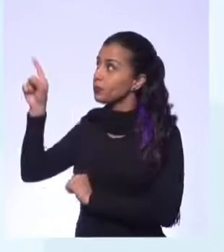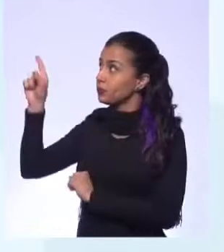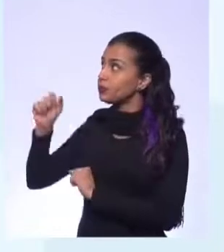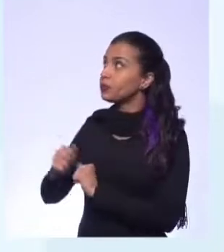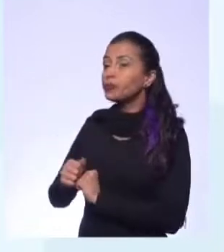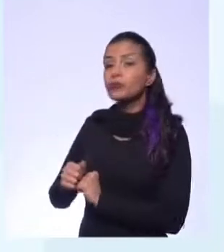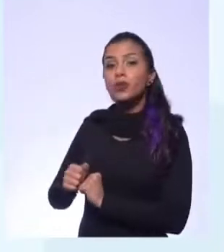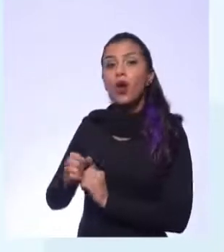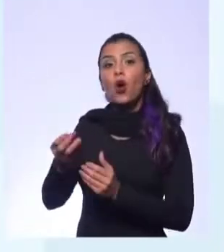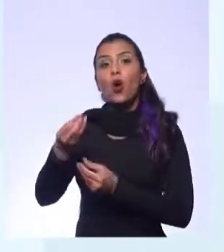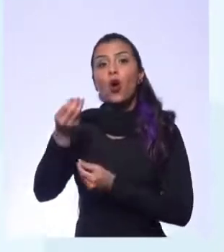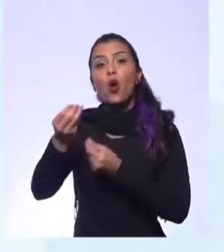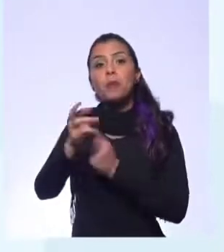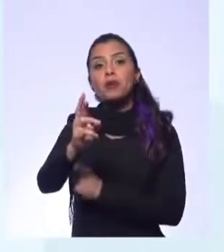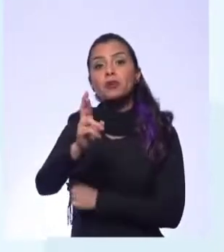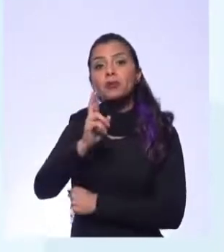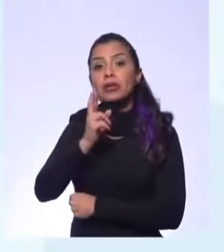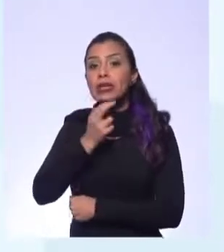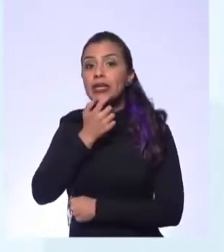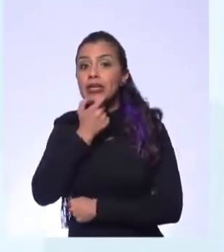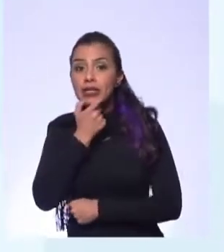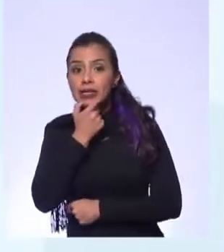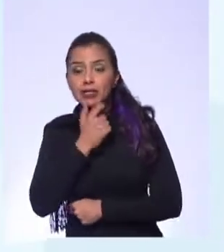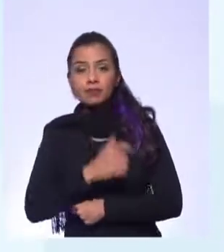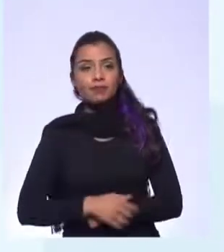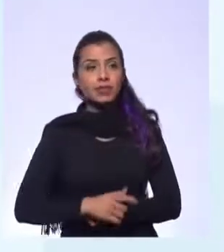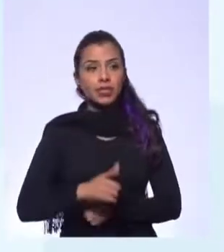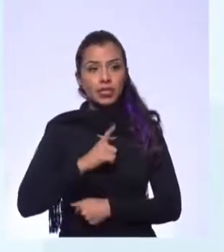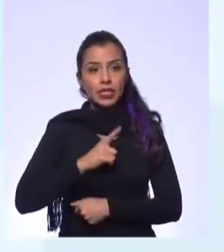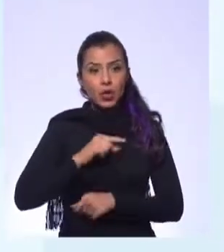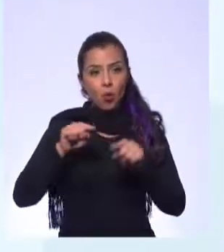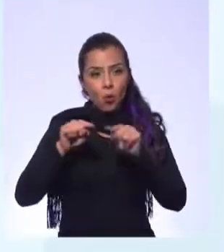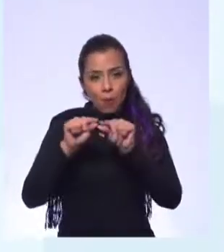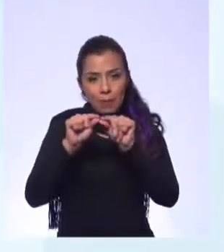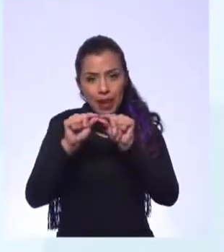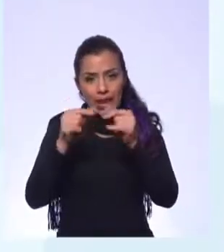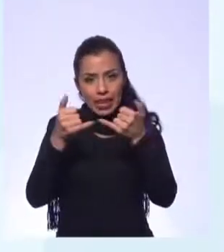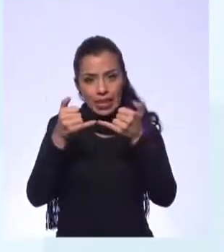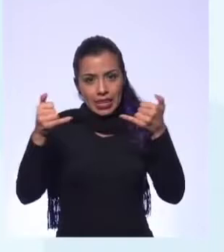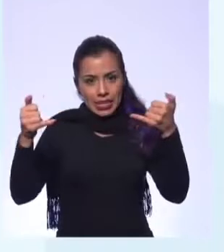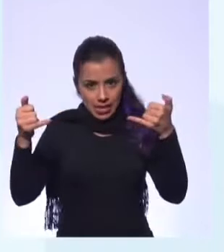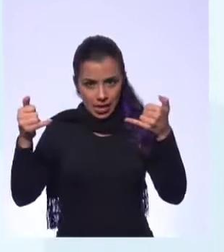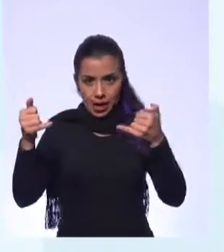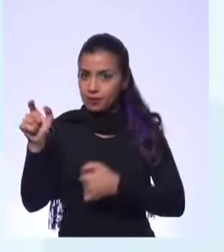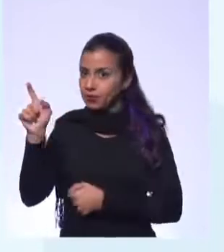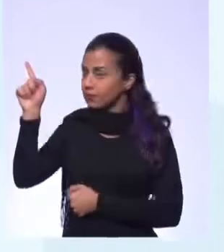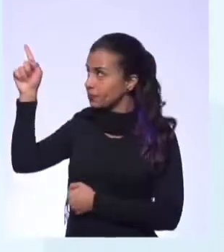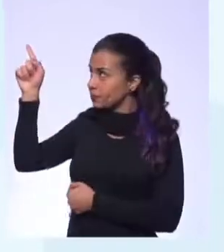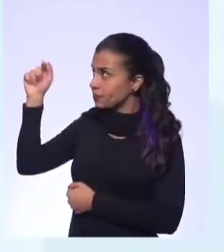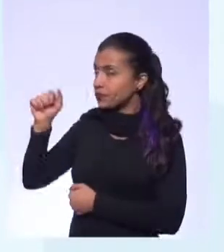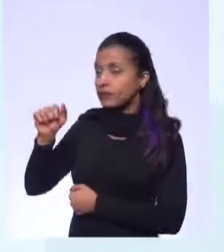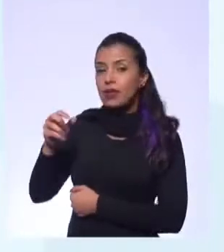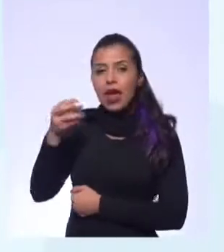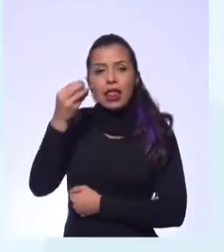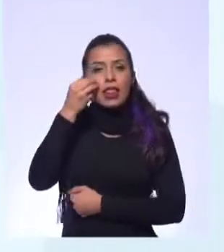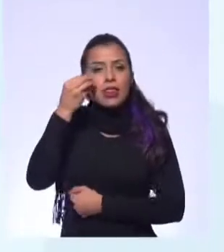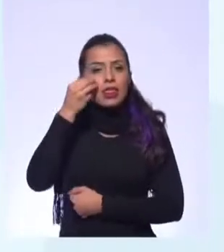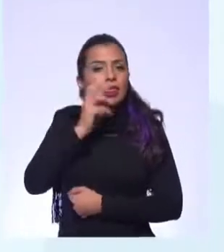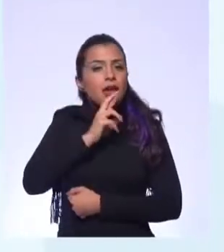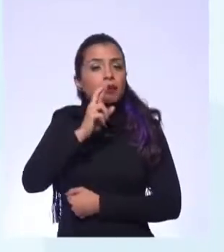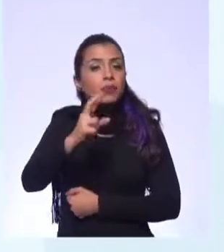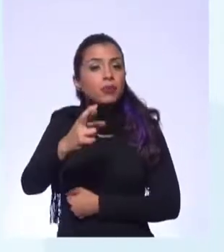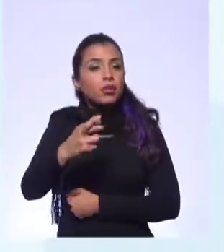deverão responder em inglês. Tem aquela parte que tem a linha, tá? Tentem responder, de acordo com o que nós aprendemos